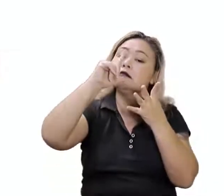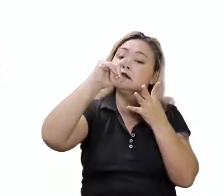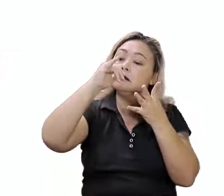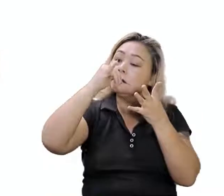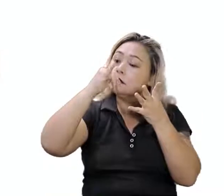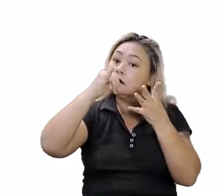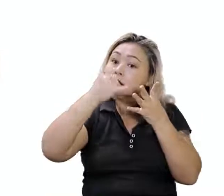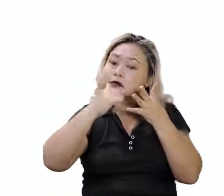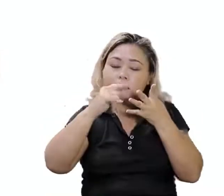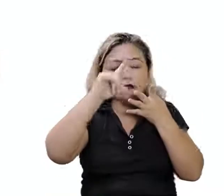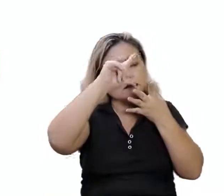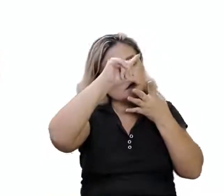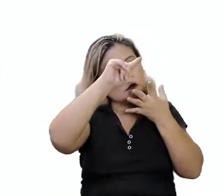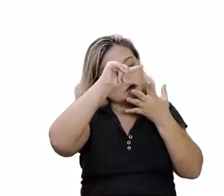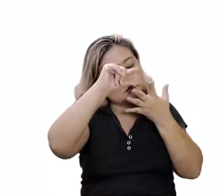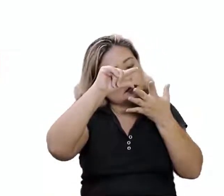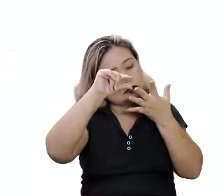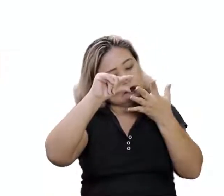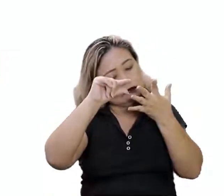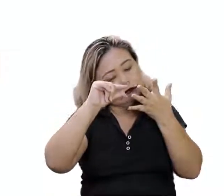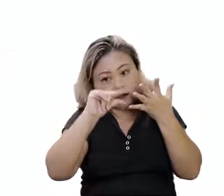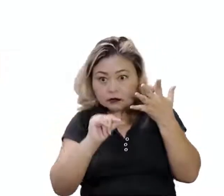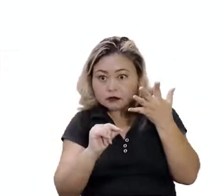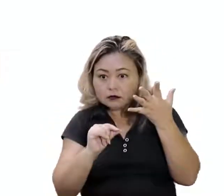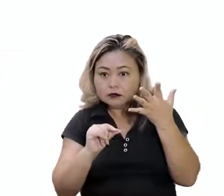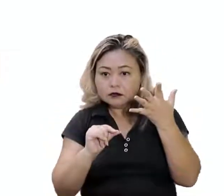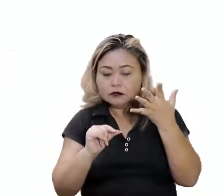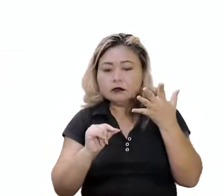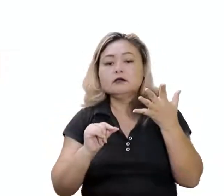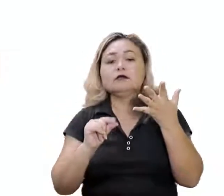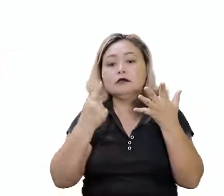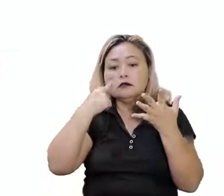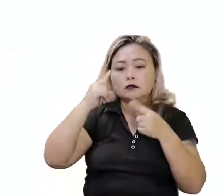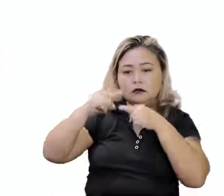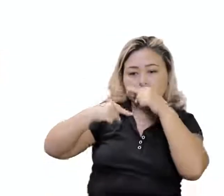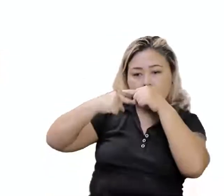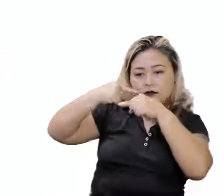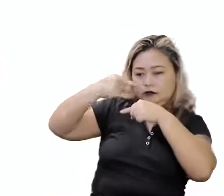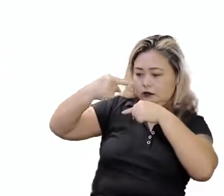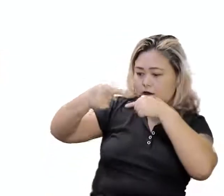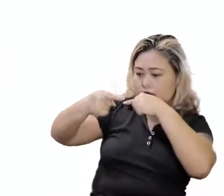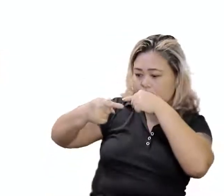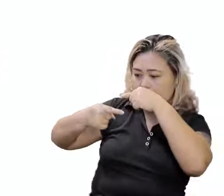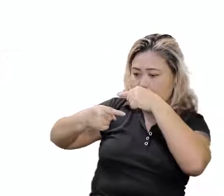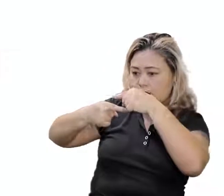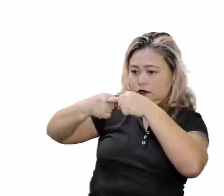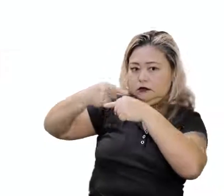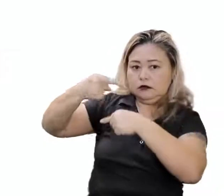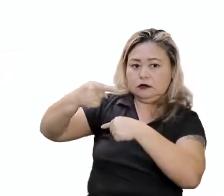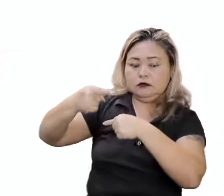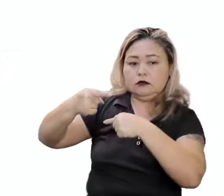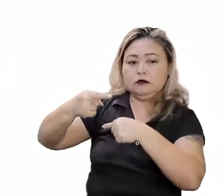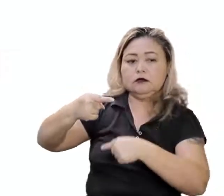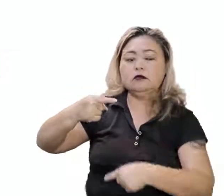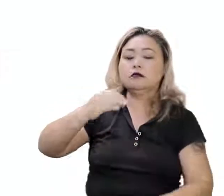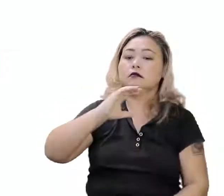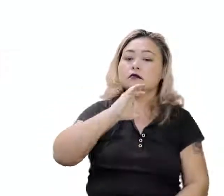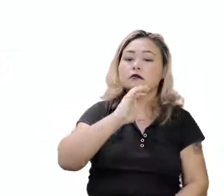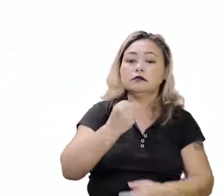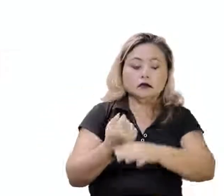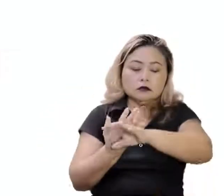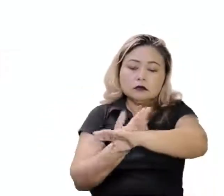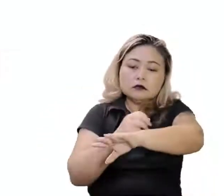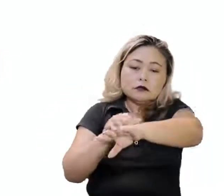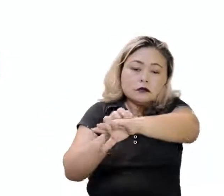vai ser perdida a cada nova transmissão. Tá vendo aí, ó? Capim, muita